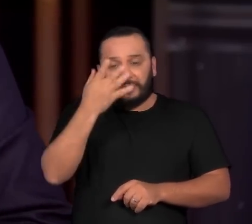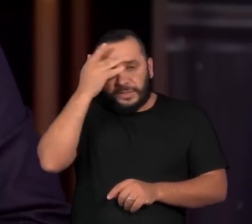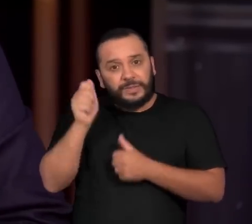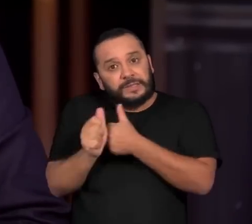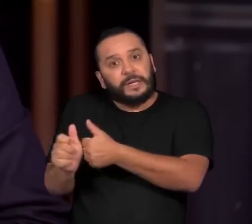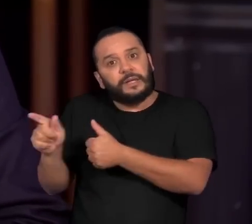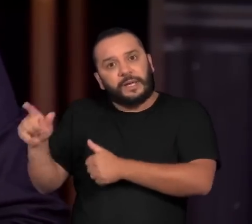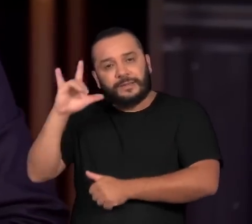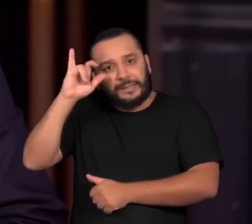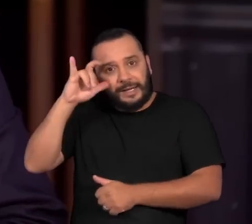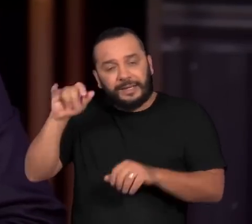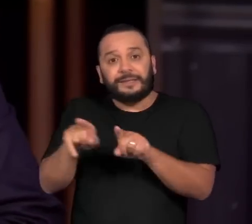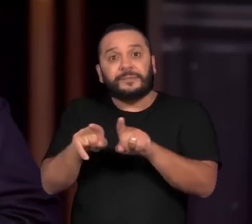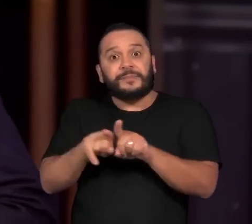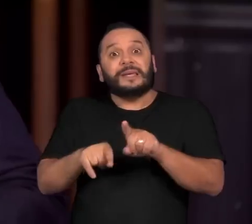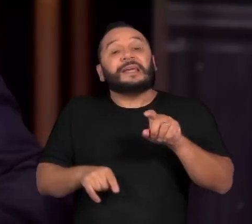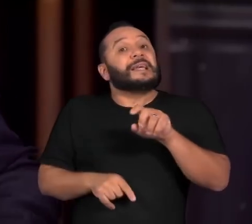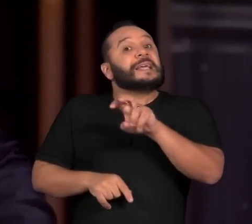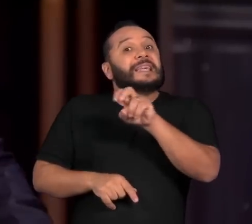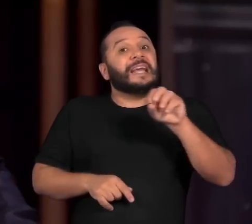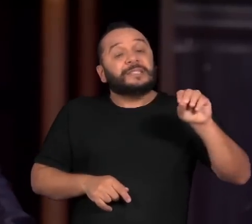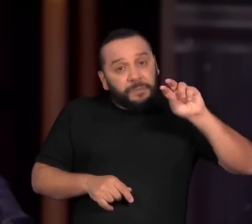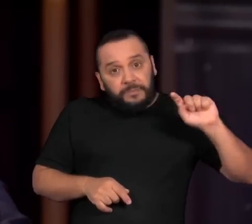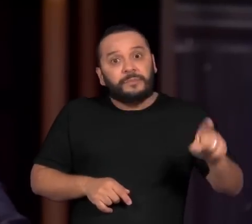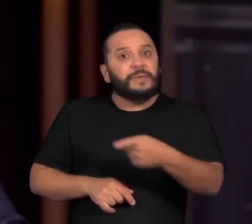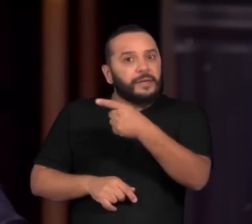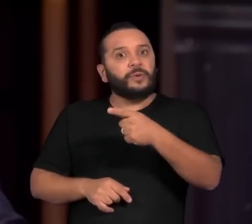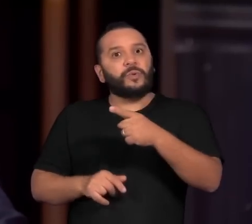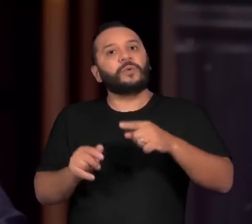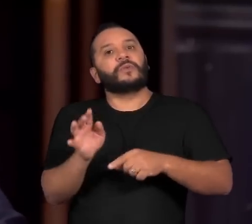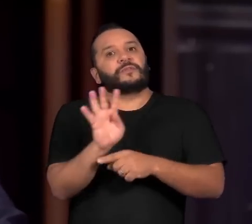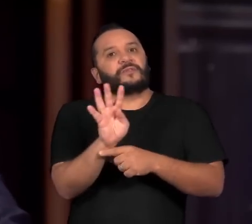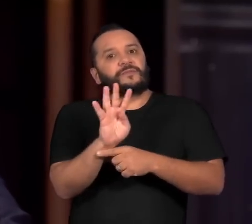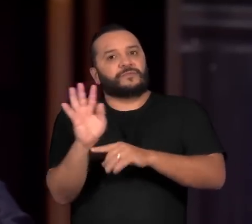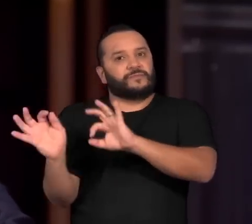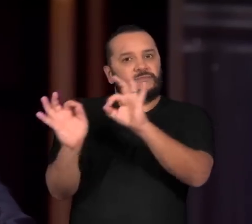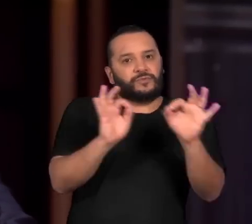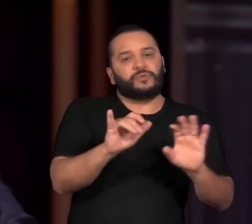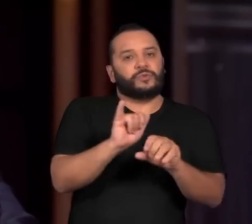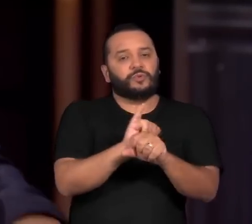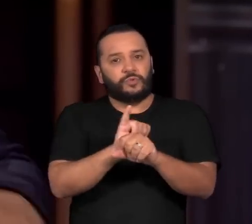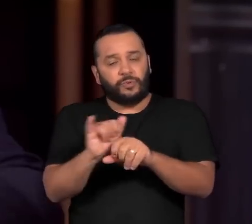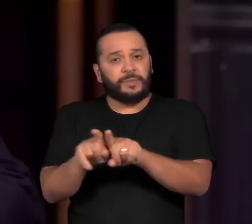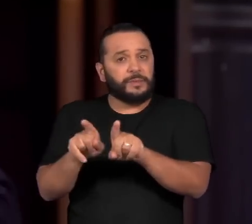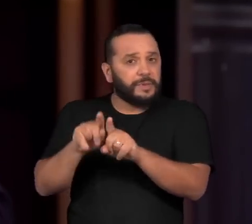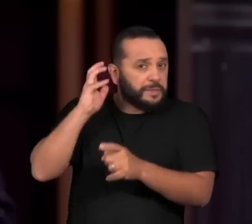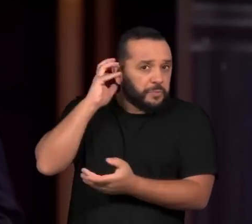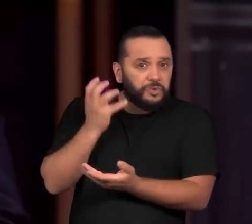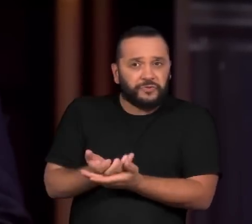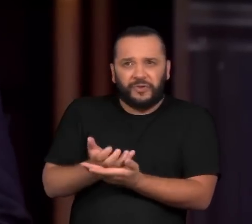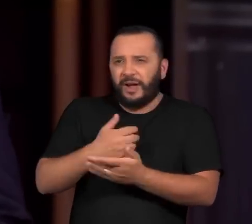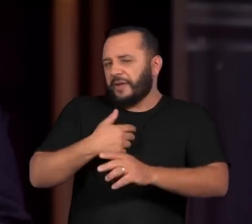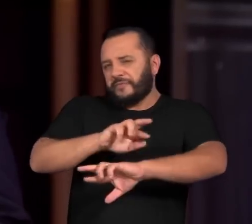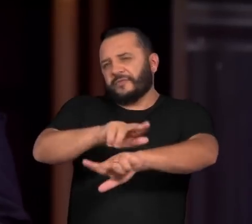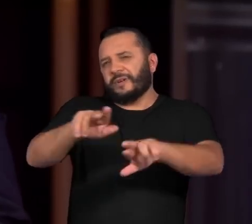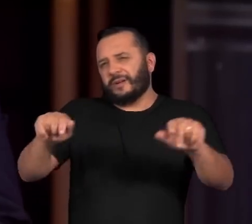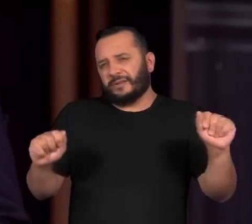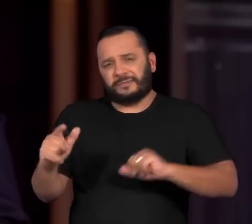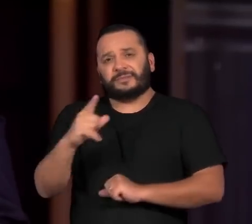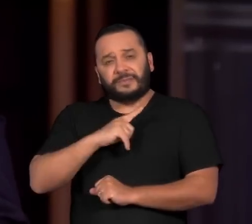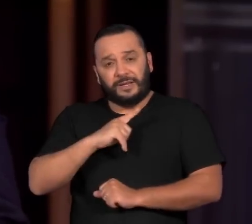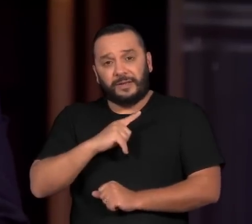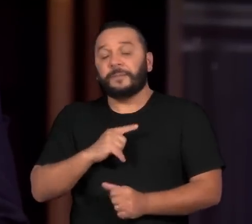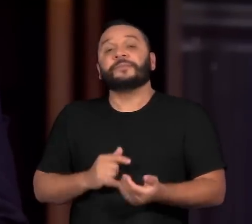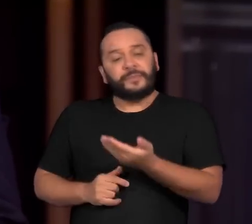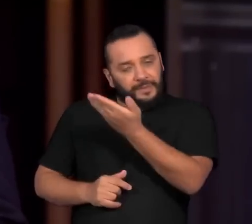de visualizações no YouTube e mais de 200 mil ouvintes mensais no Spotify. Os números, que não param de subir,